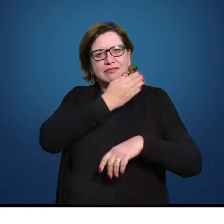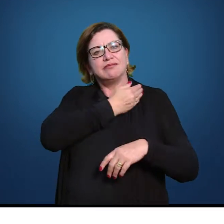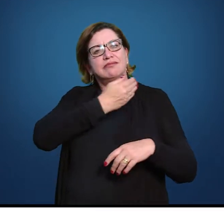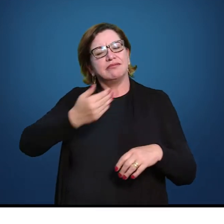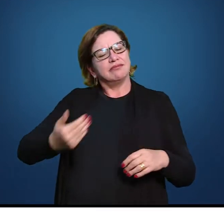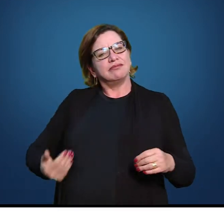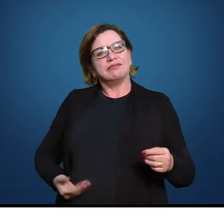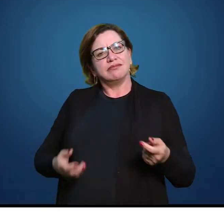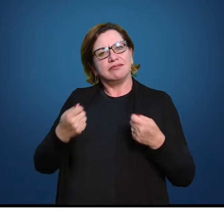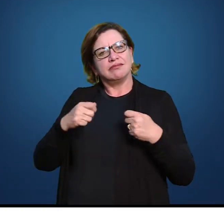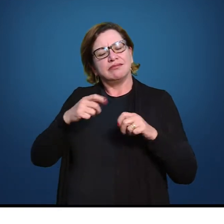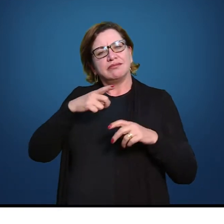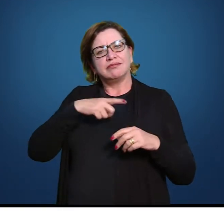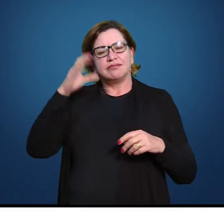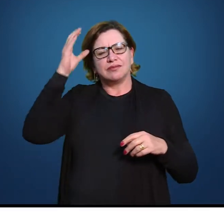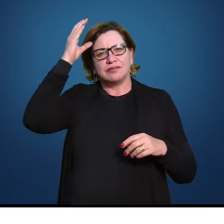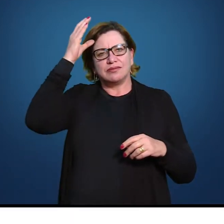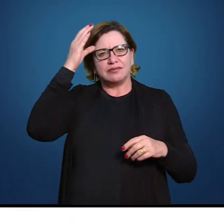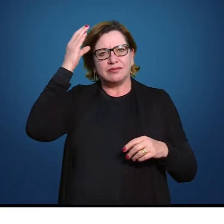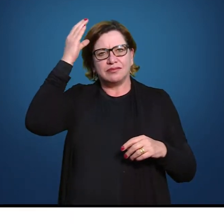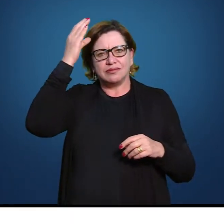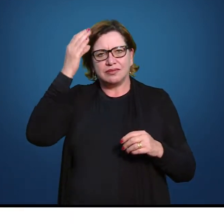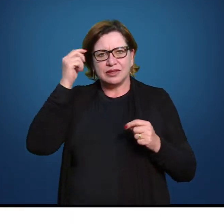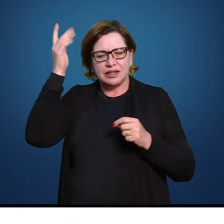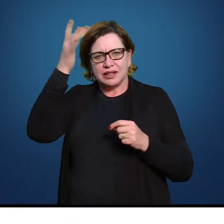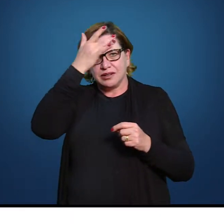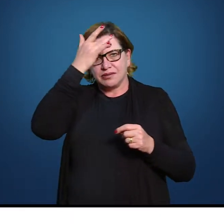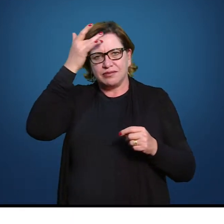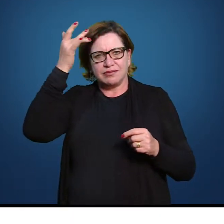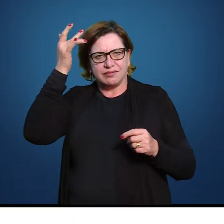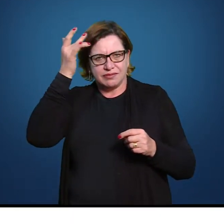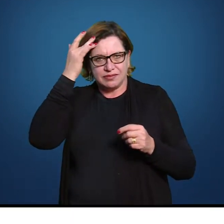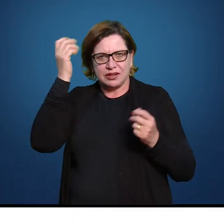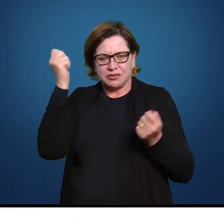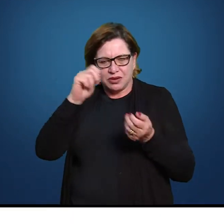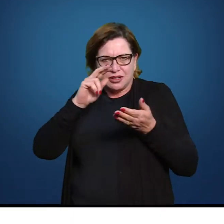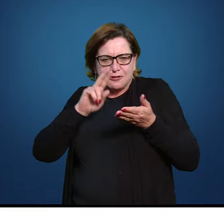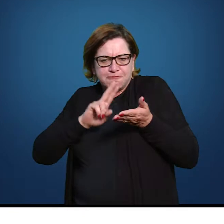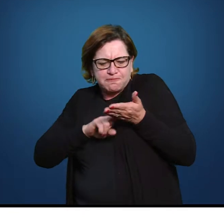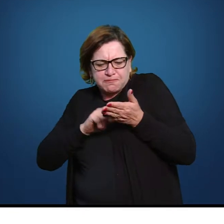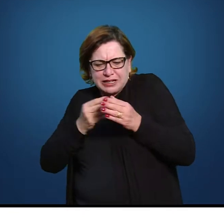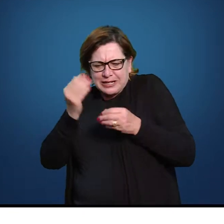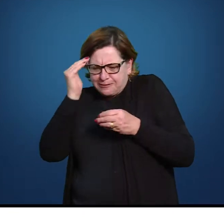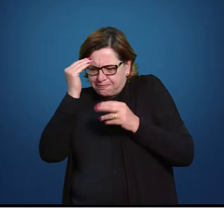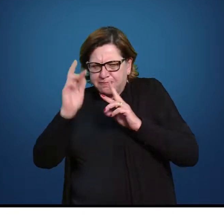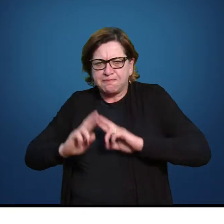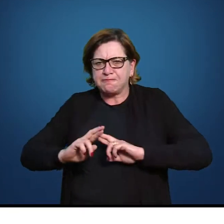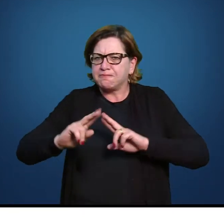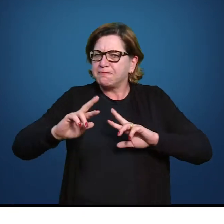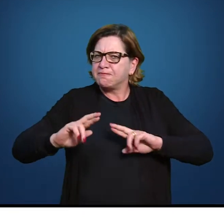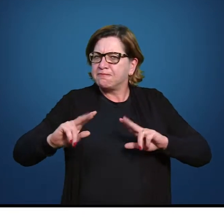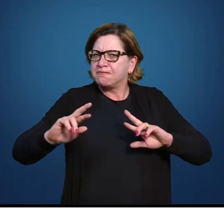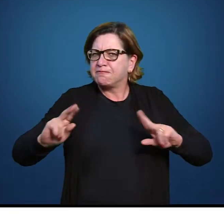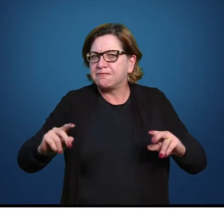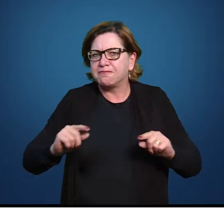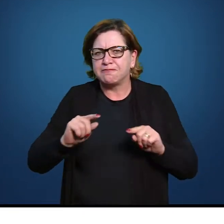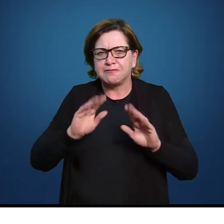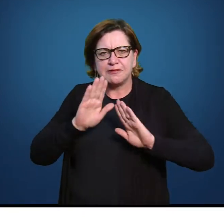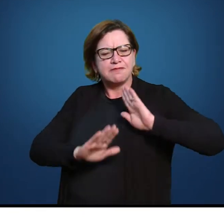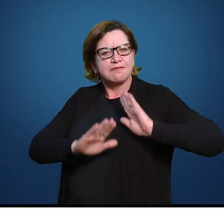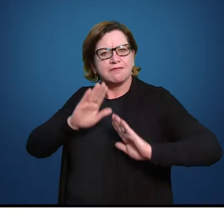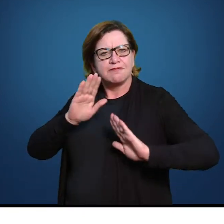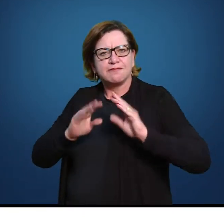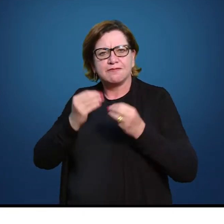que ter a consciência que os autores eles podem interpretar de várias formas, de vários formatos. Vai depender